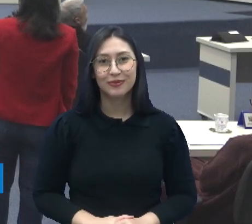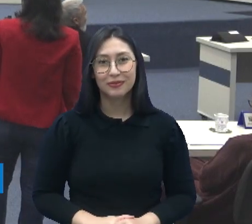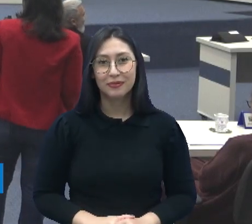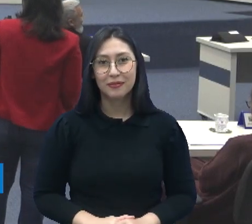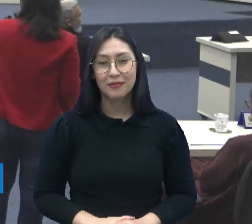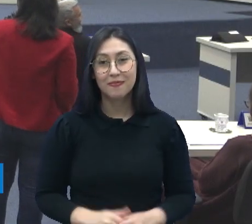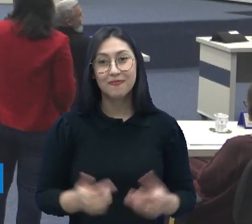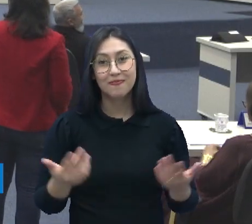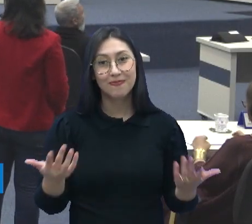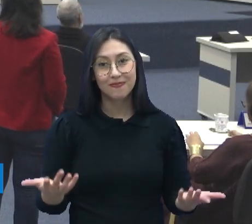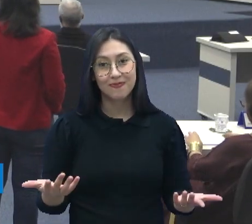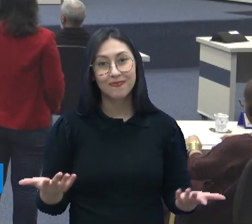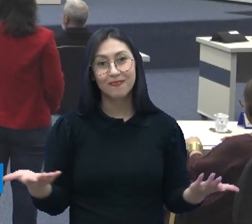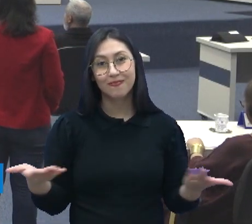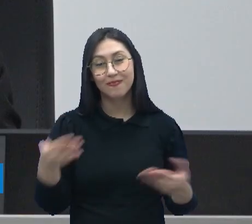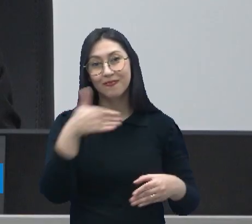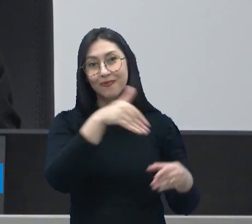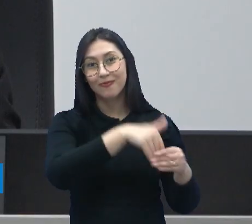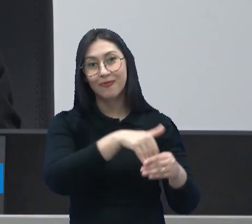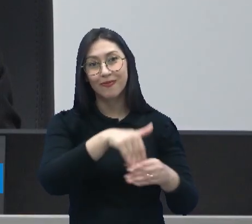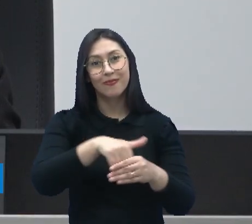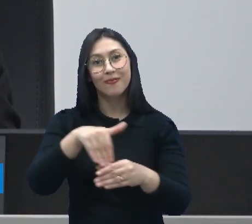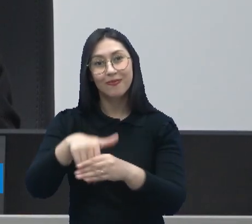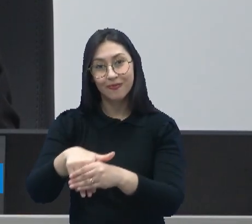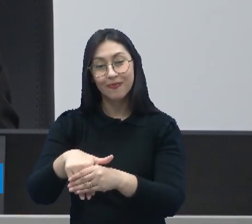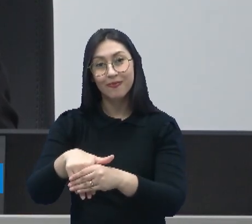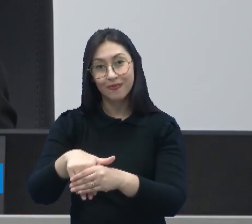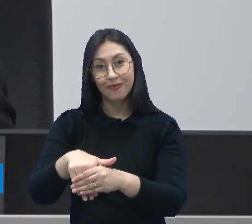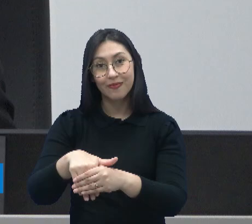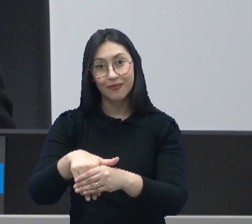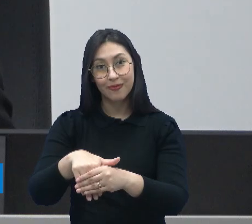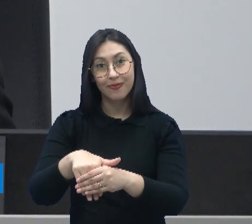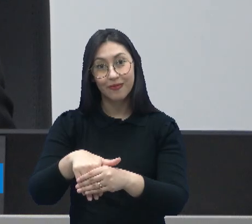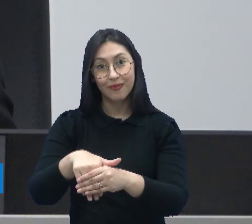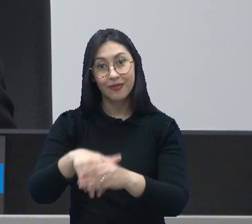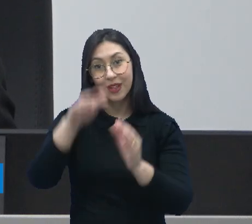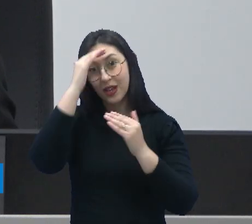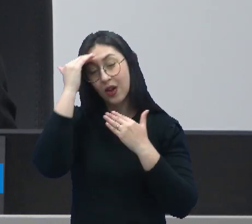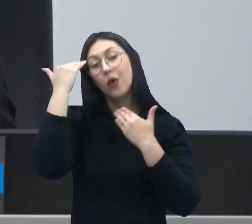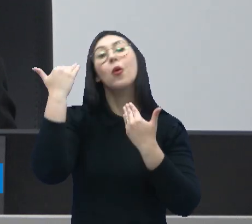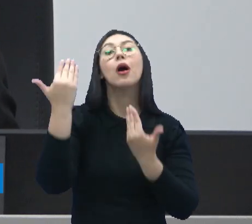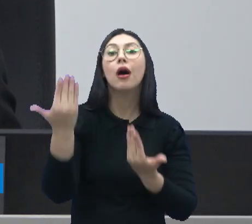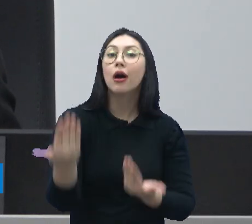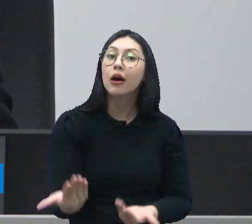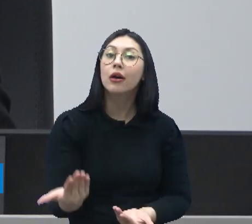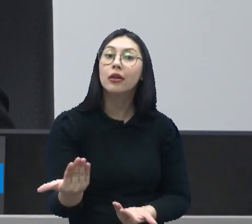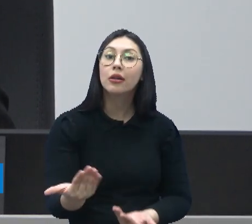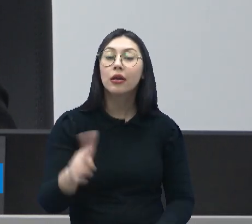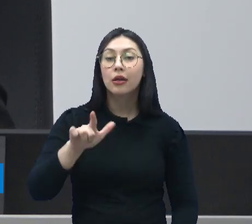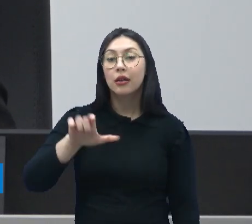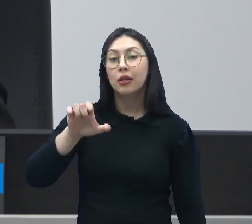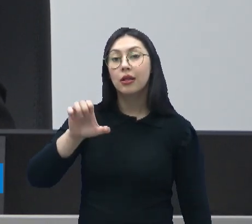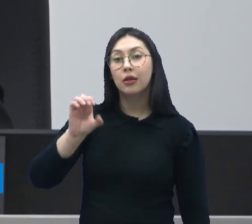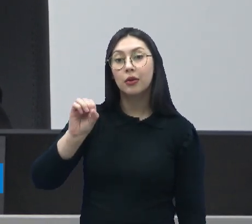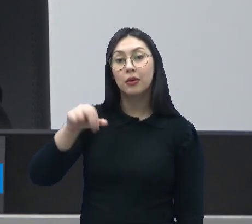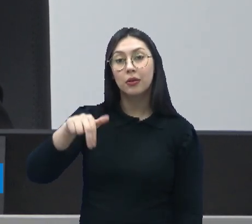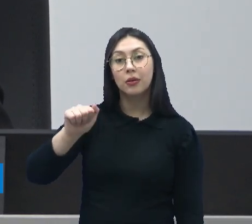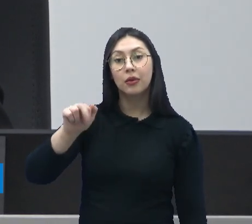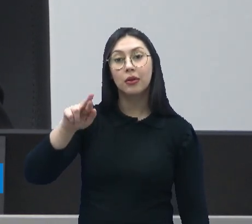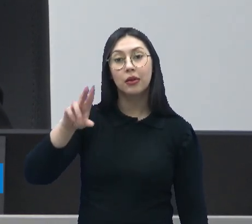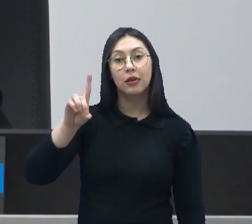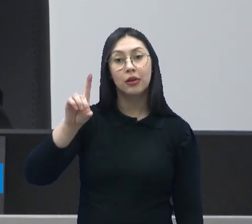Bom, gente, a próxima votação agora, tá? A votação à honraria aqui é o Leonardo Silva,